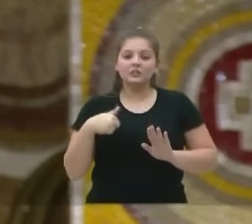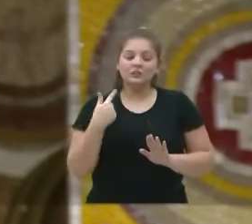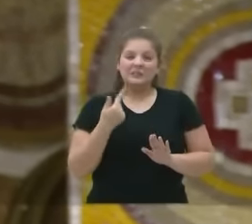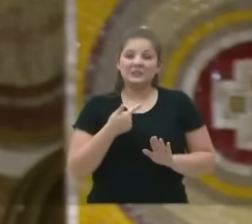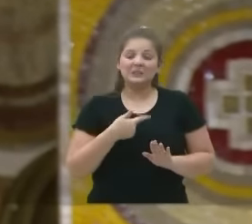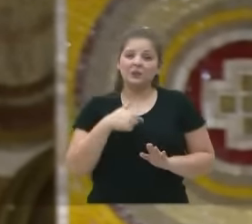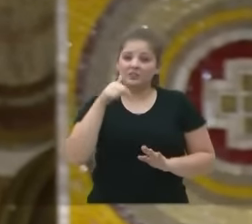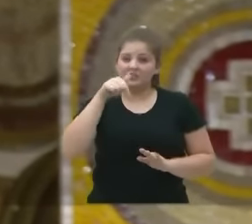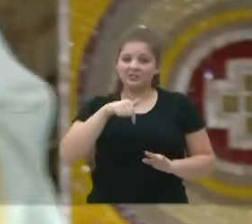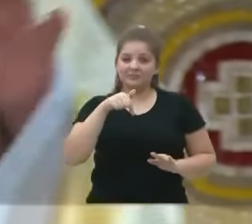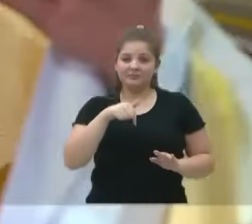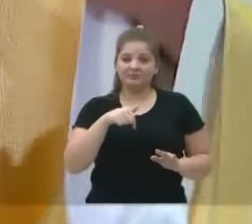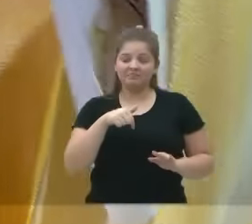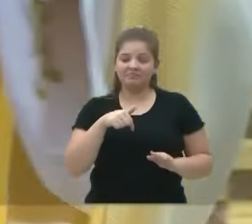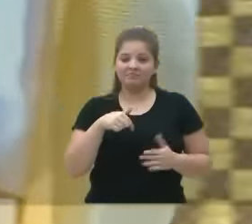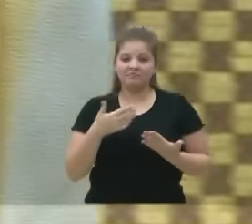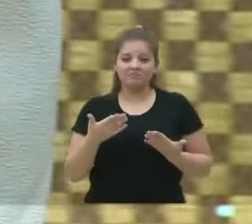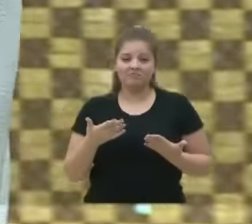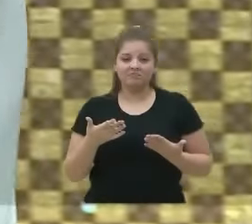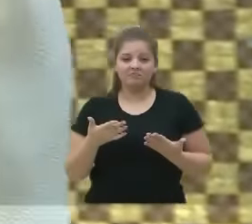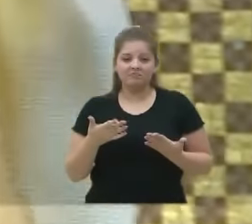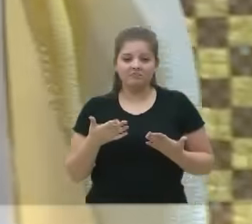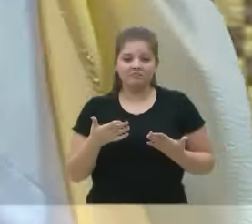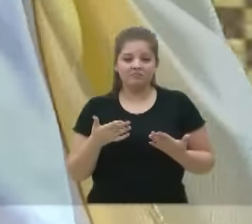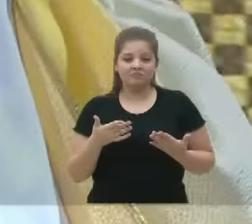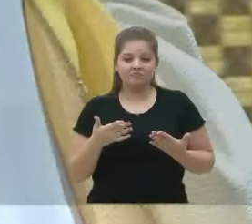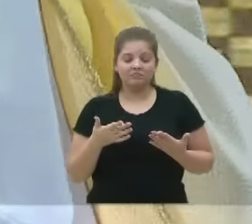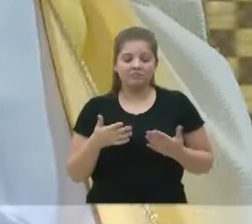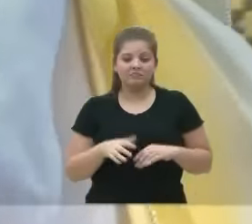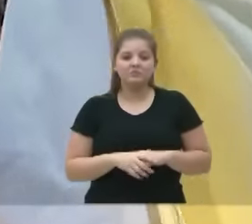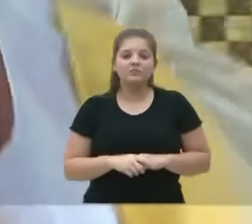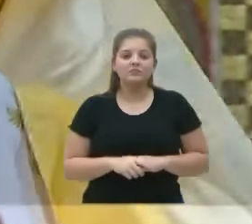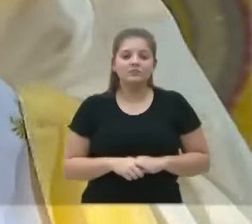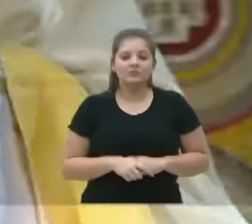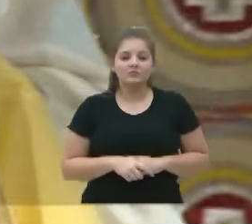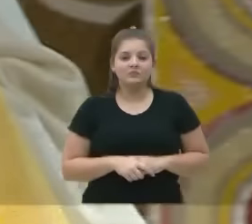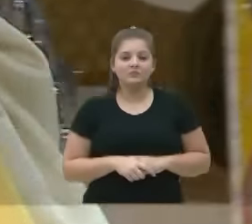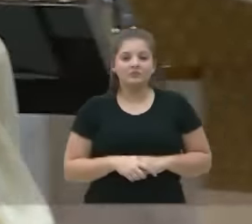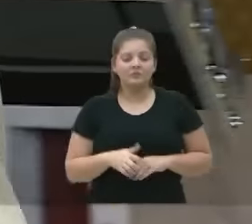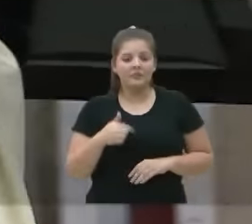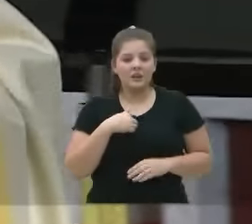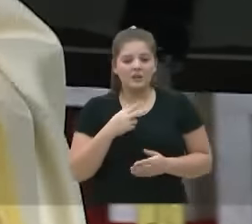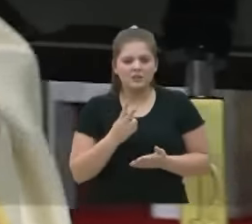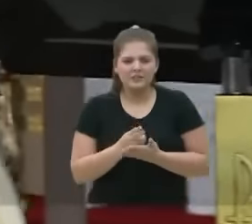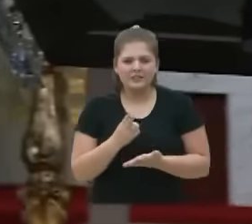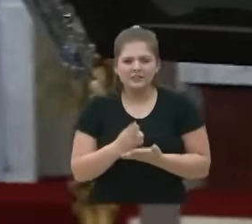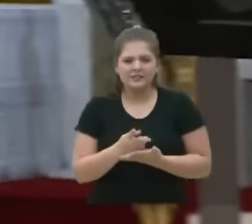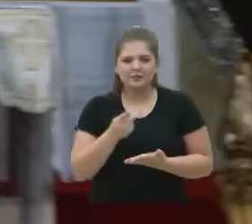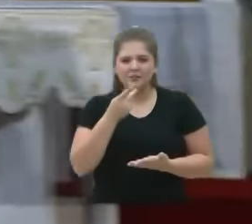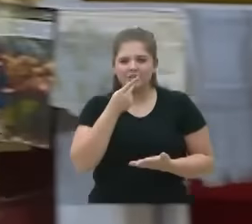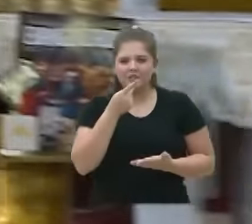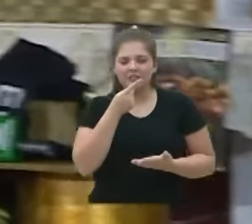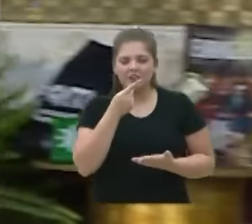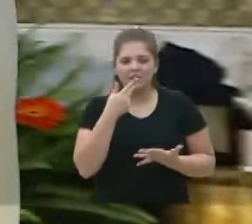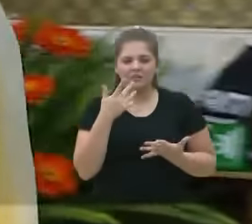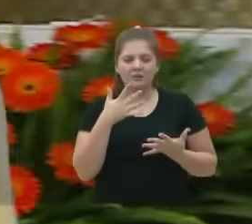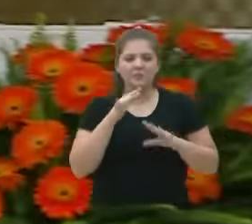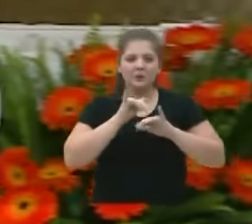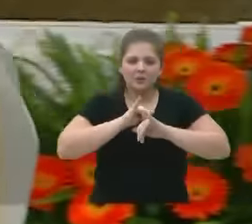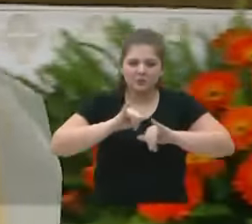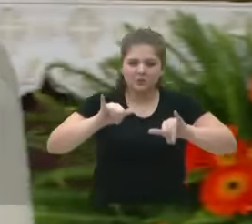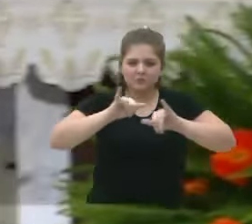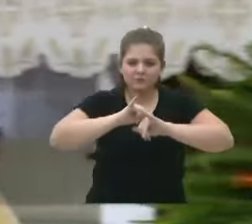aqui, fique no mude, não mude câmeras. Eu sempre digo para quem prega, para quem fala,